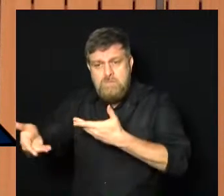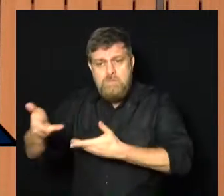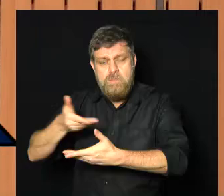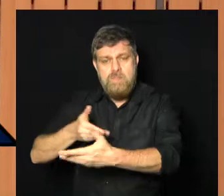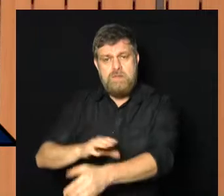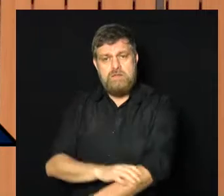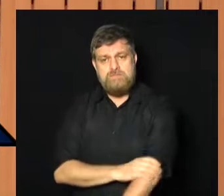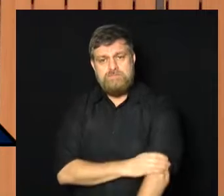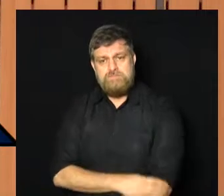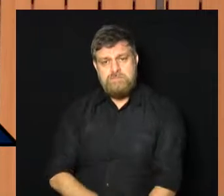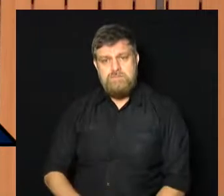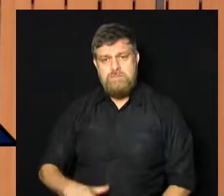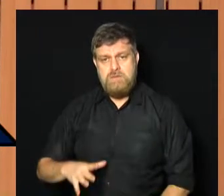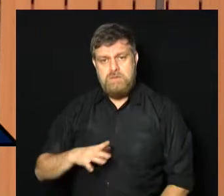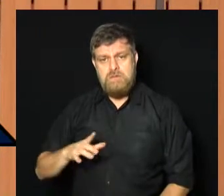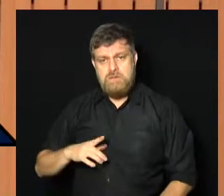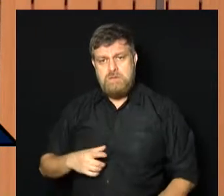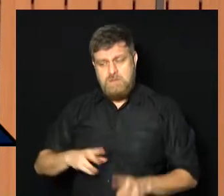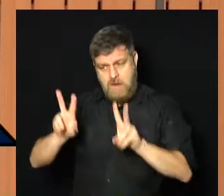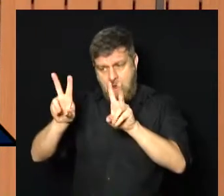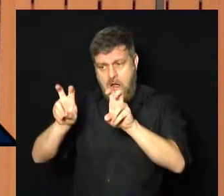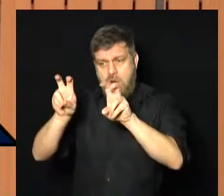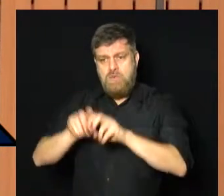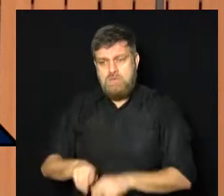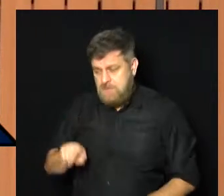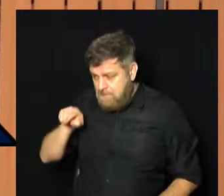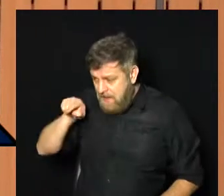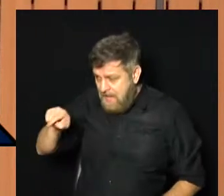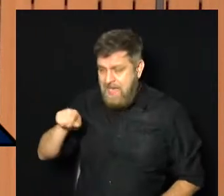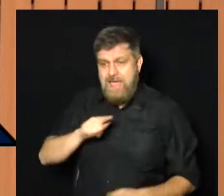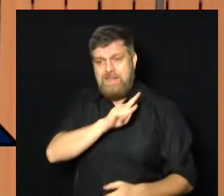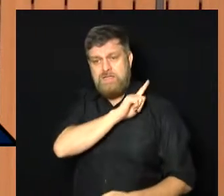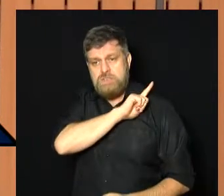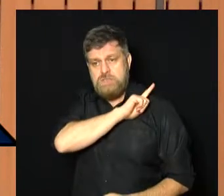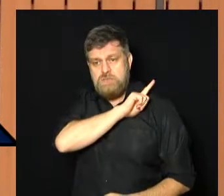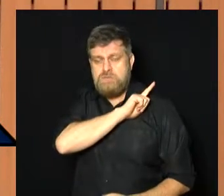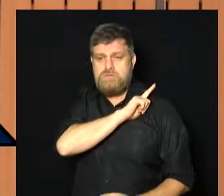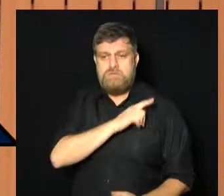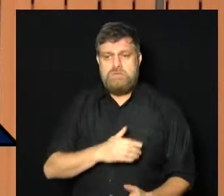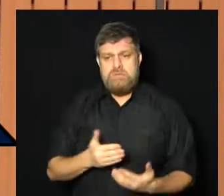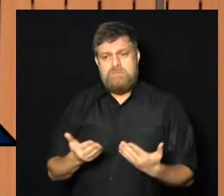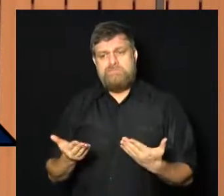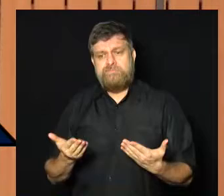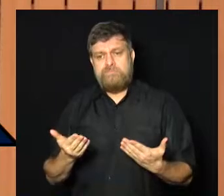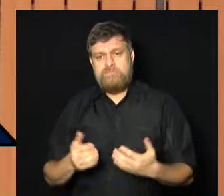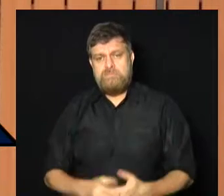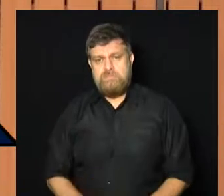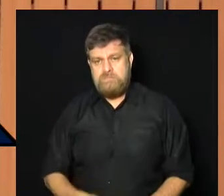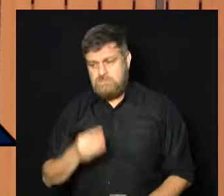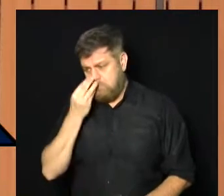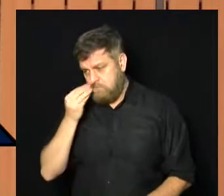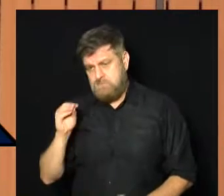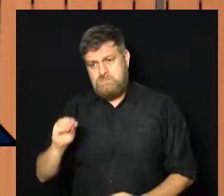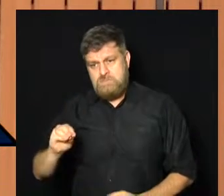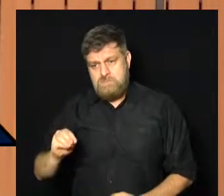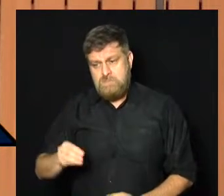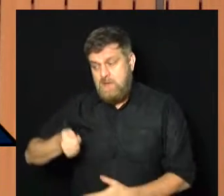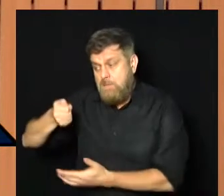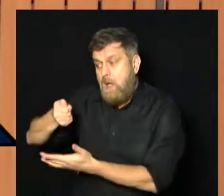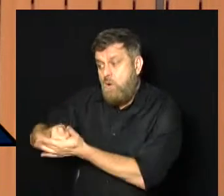que estão vinculados ao tema em que ela faz a gestão, em que a pessoa faz a gestão. Na verdade, é um dever.